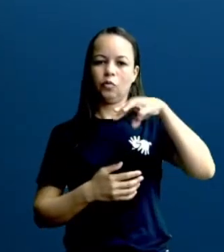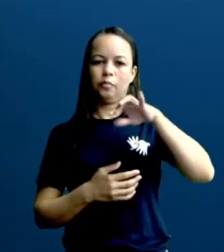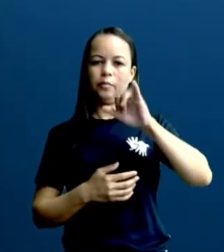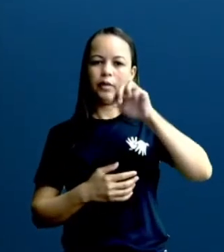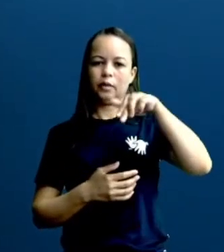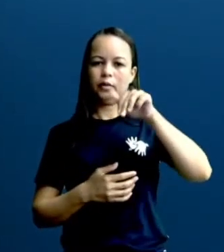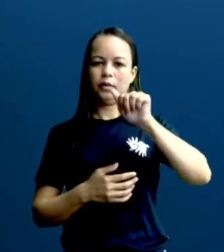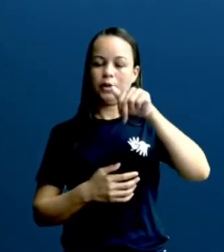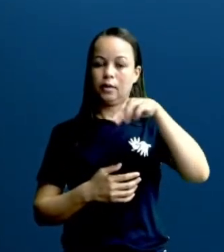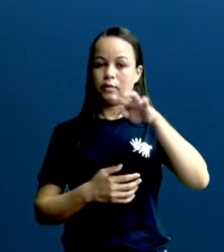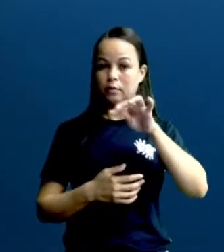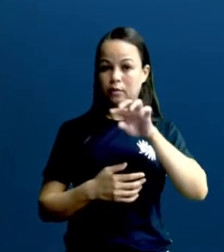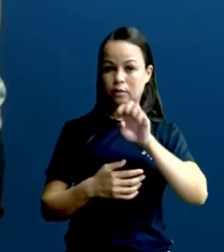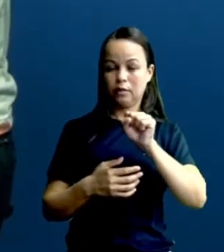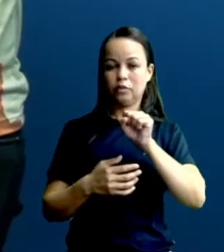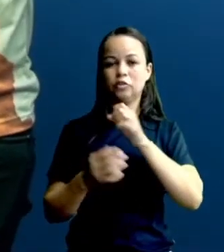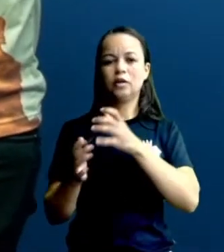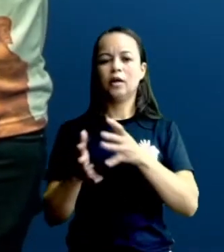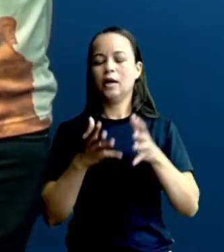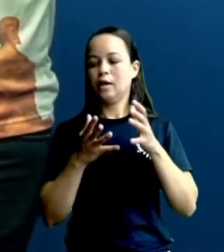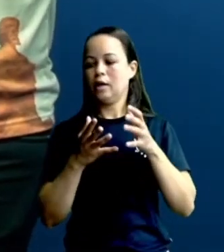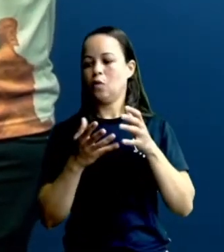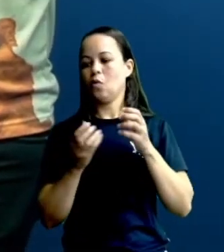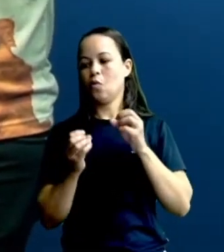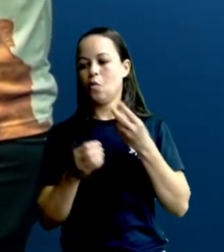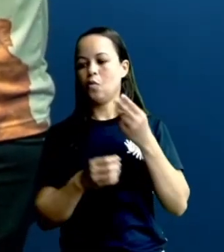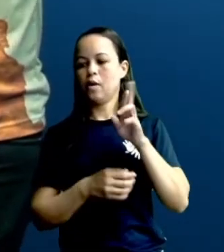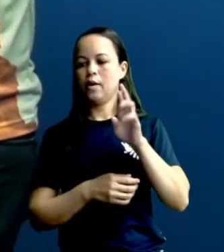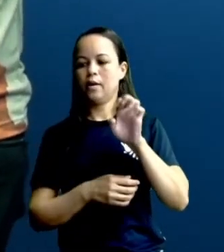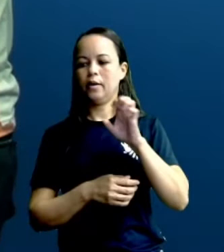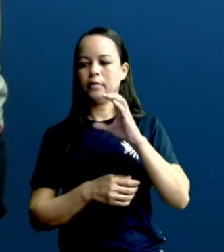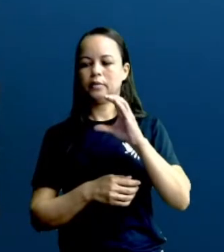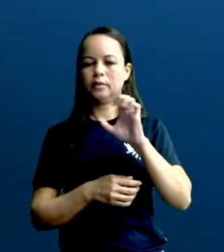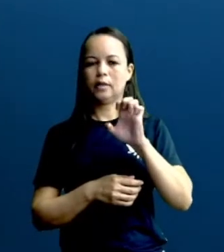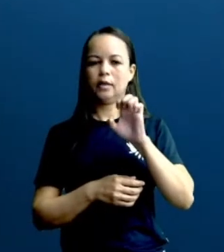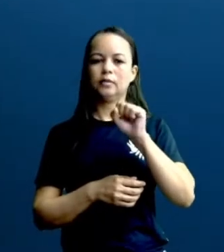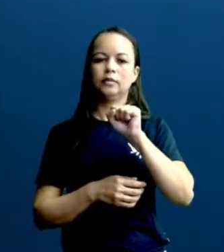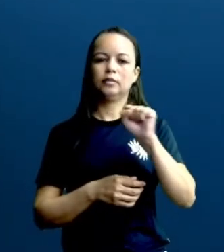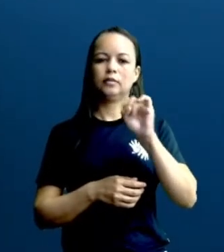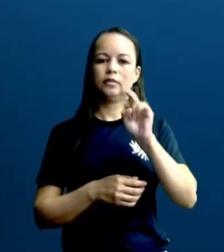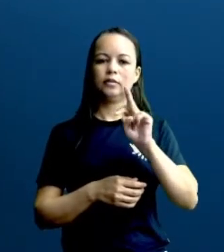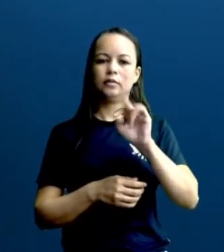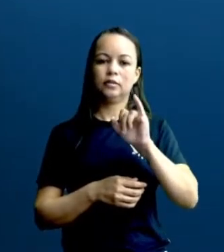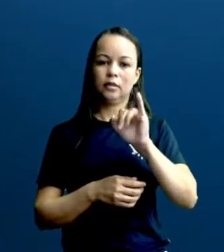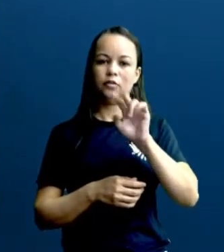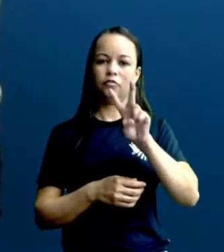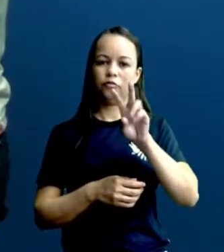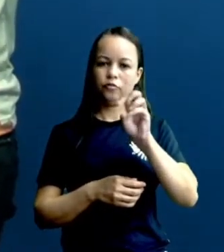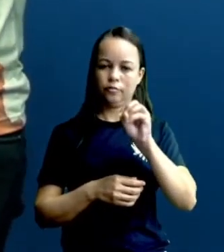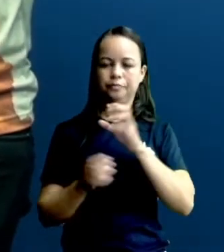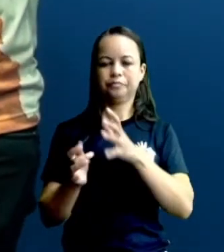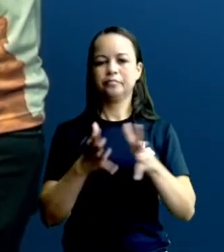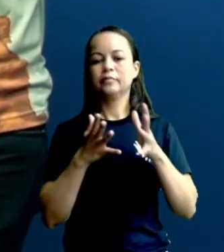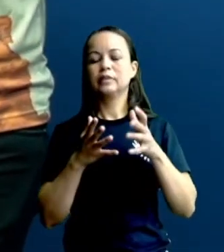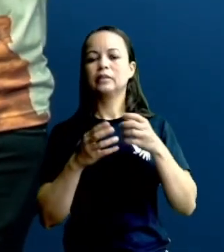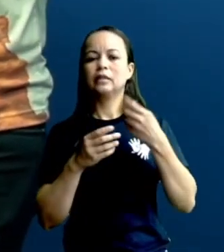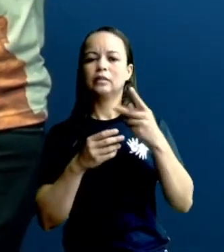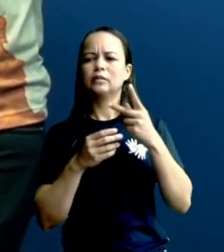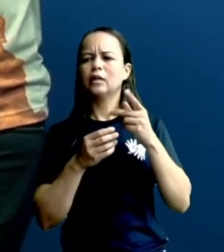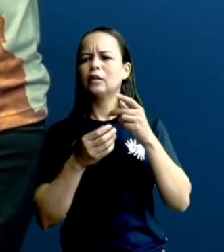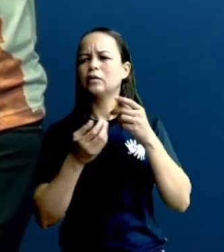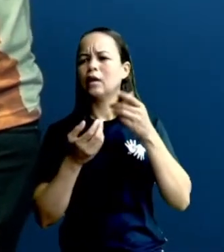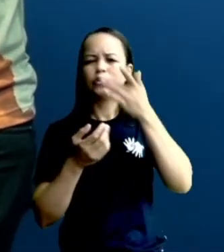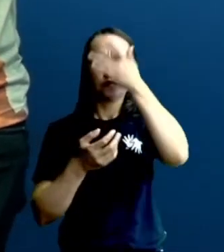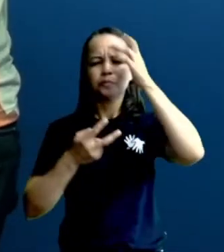genes recessivos, né? De genes que obrigatoriamente, quando aparecem, vão mostrar a sua expressão, e genes que só